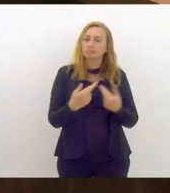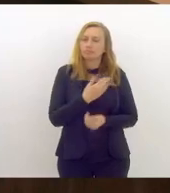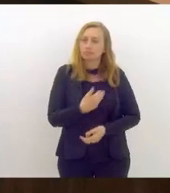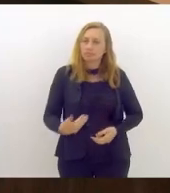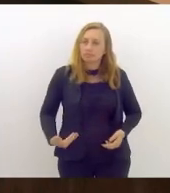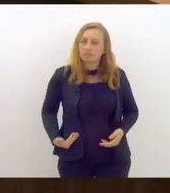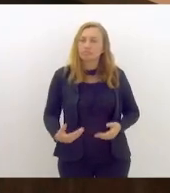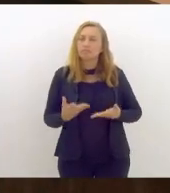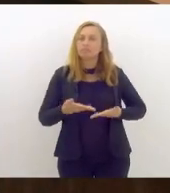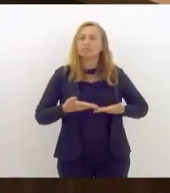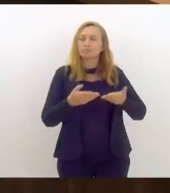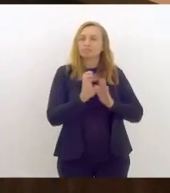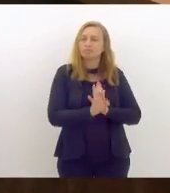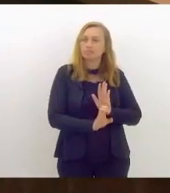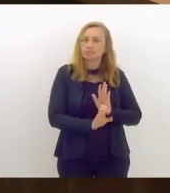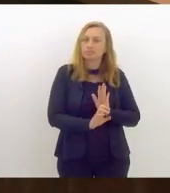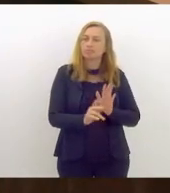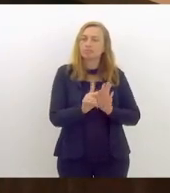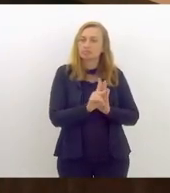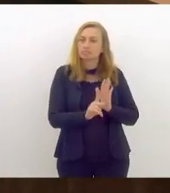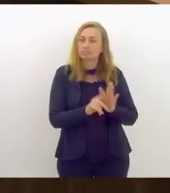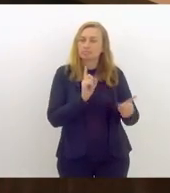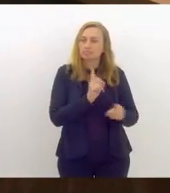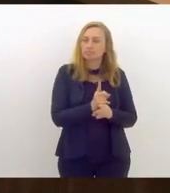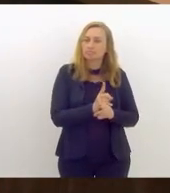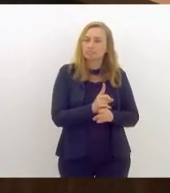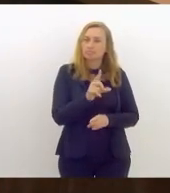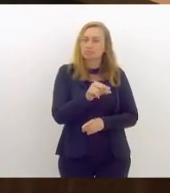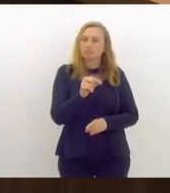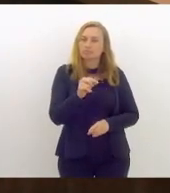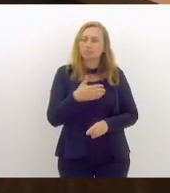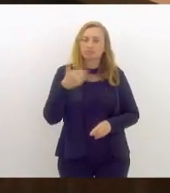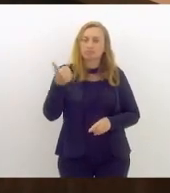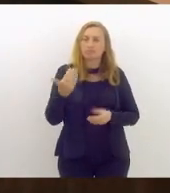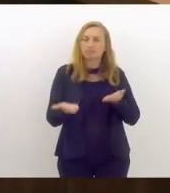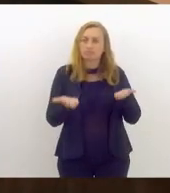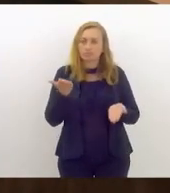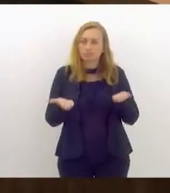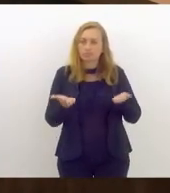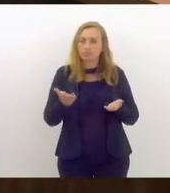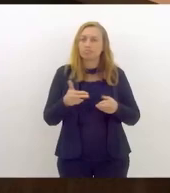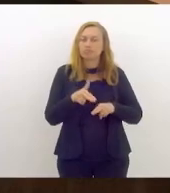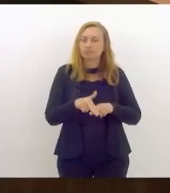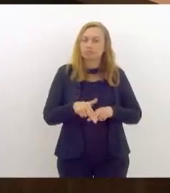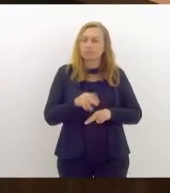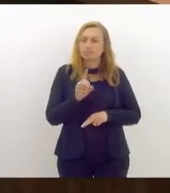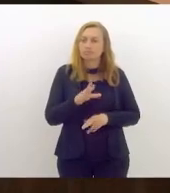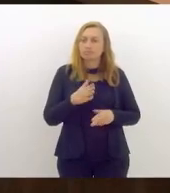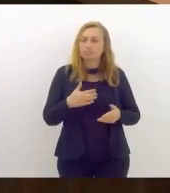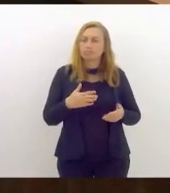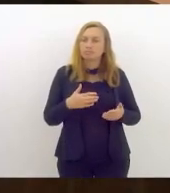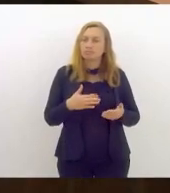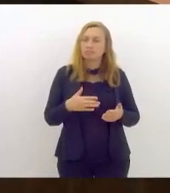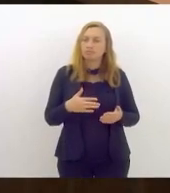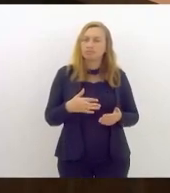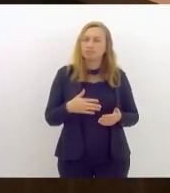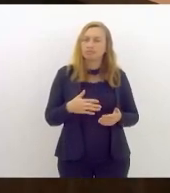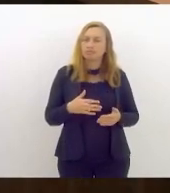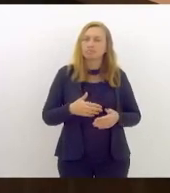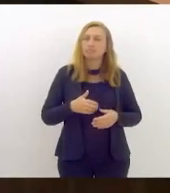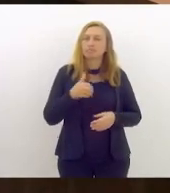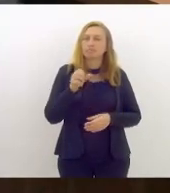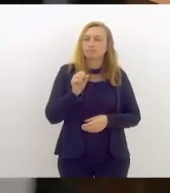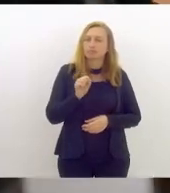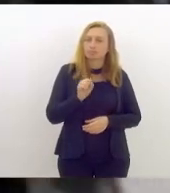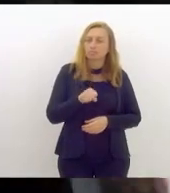ao projeto, eu acho que a gente vai encontrar uma decisão equilibrada. Portanto, por enquanto, para avançar a tramitação do projeto, parecer do mérito favorável,